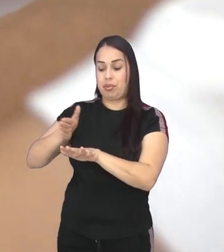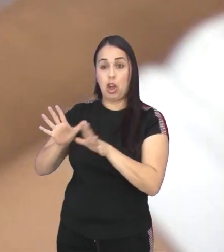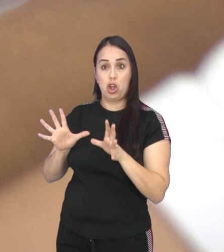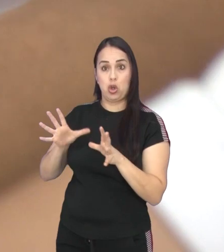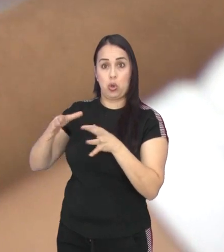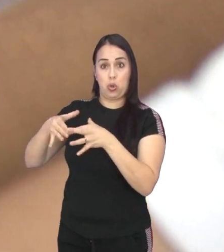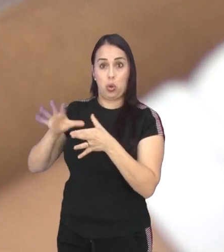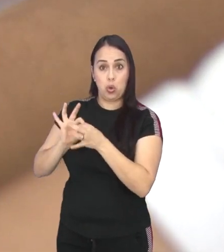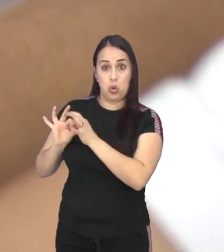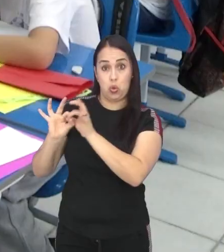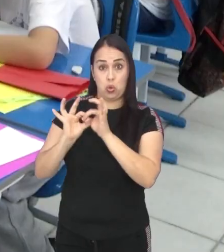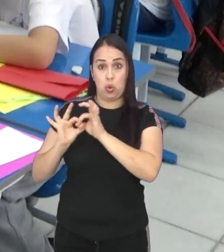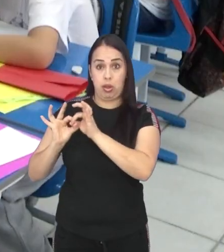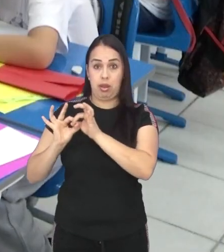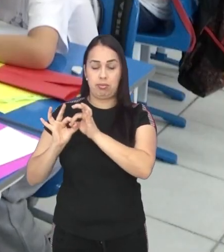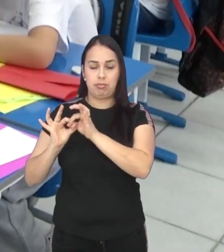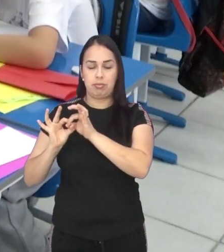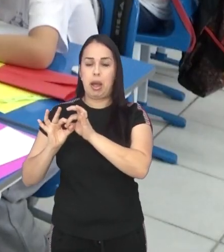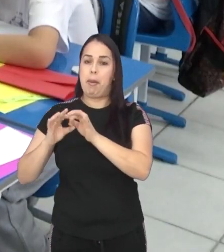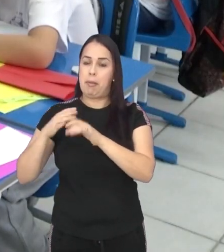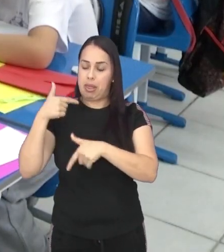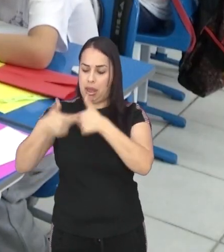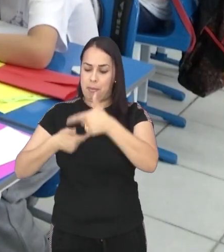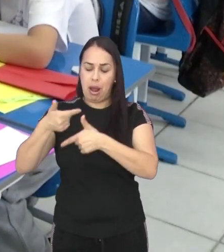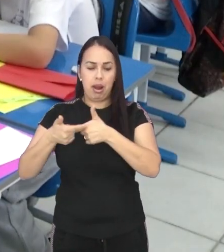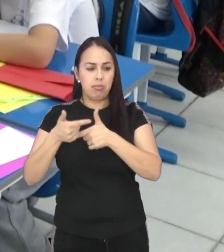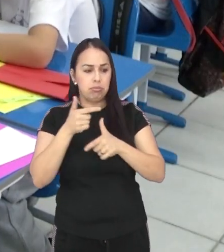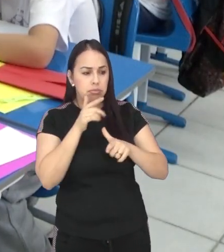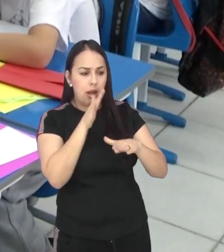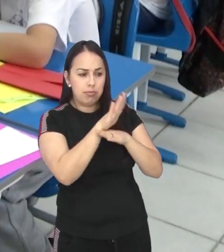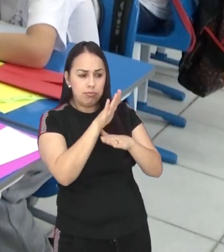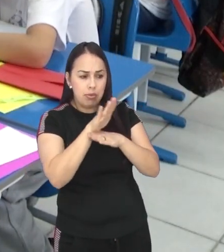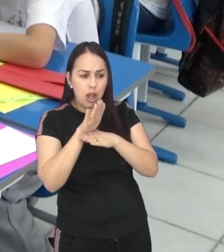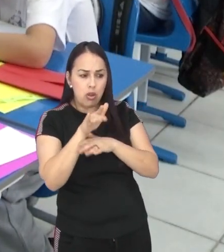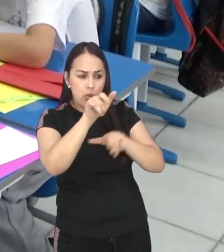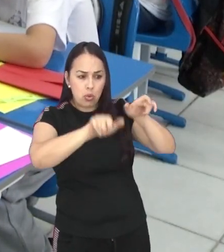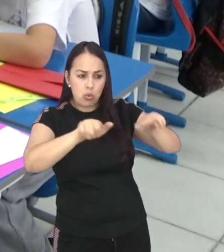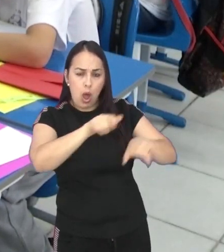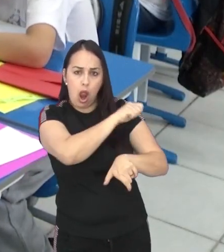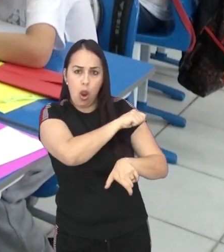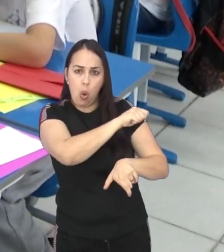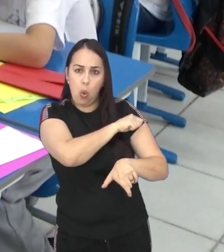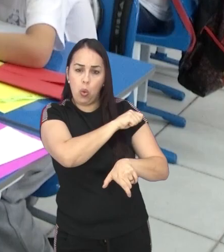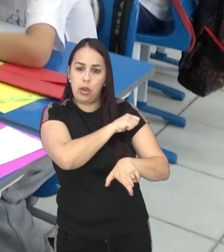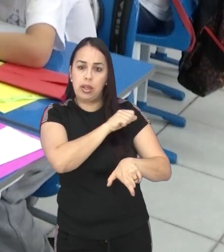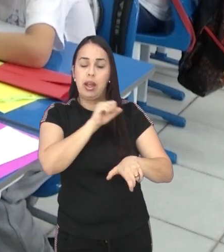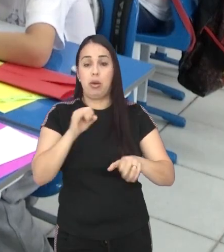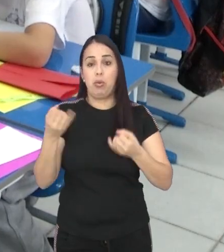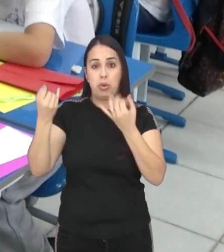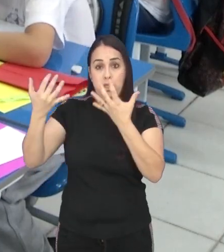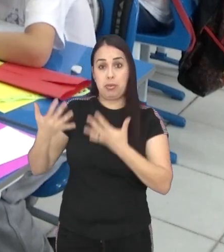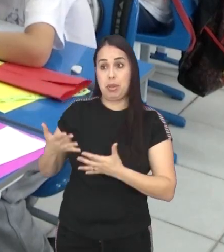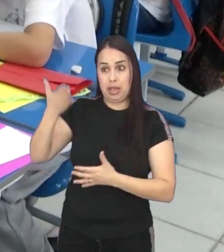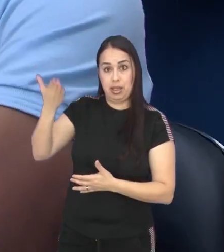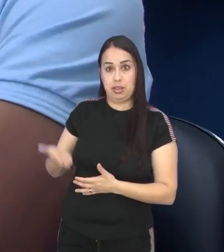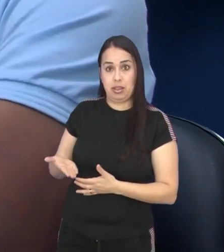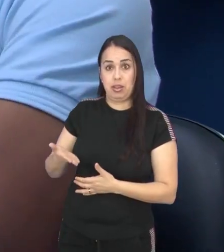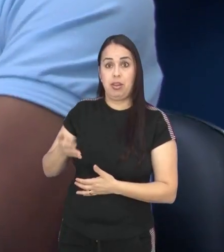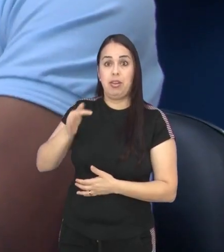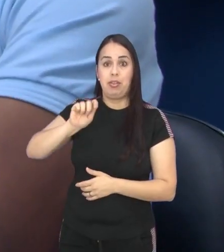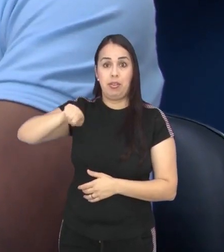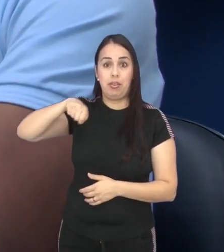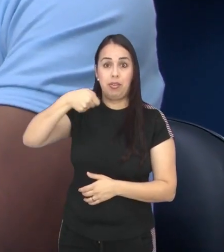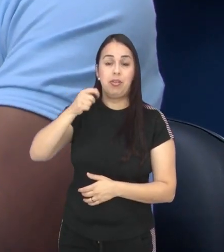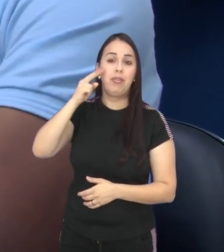e fonoaudiólogos, que irão trabalhar em conjunto para identificar alunos que possam ter alguns desses transtornos. É o